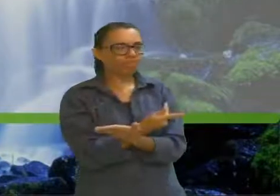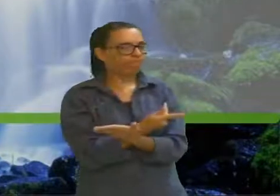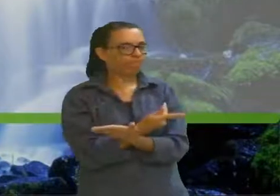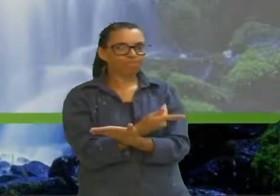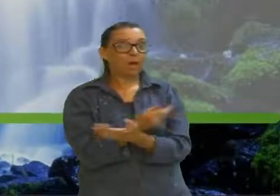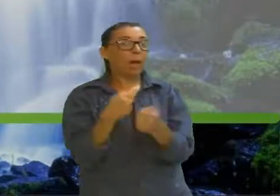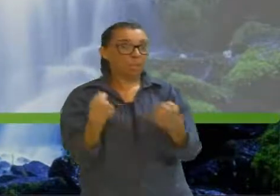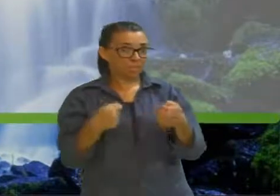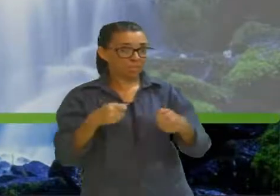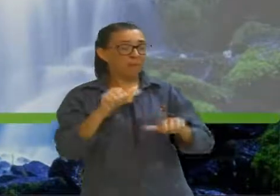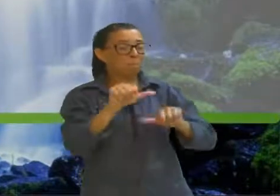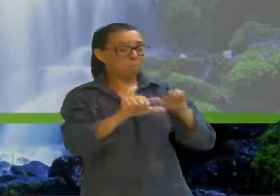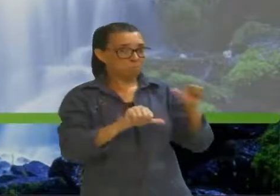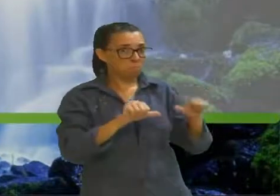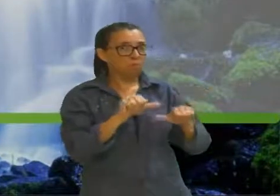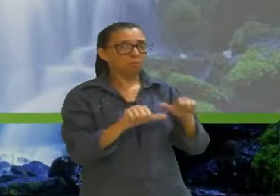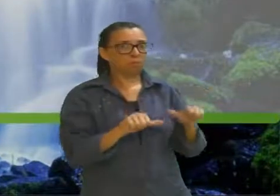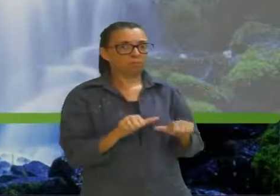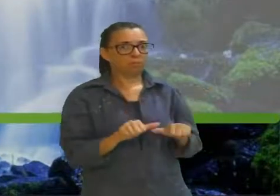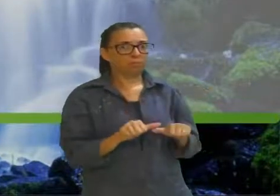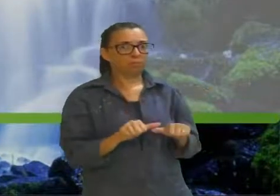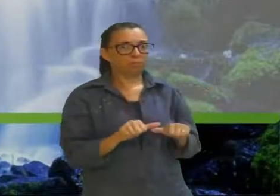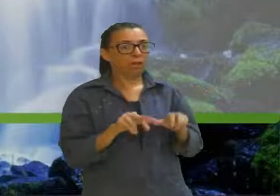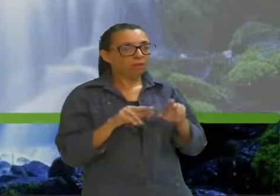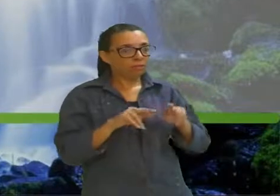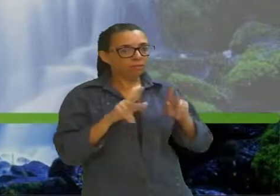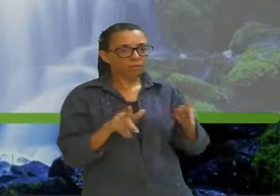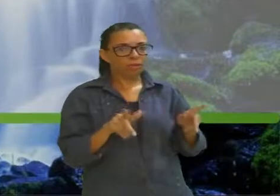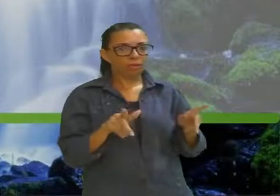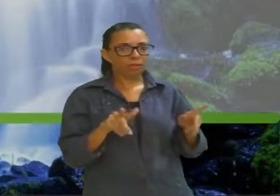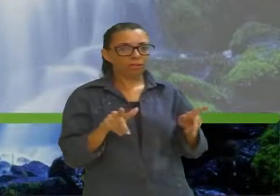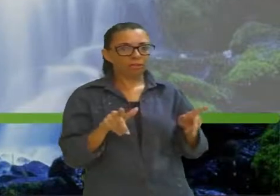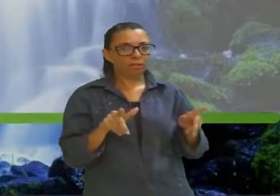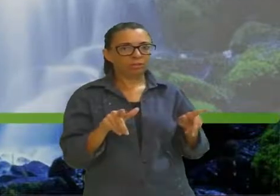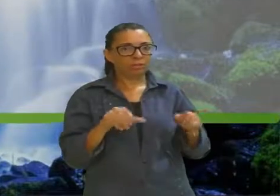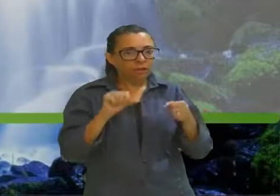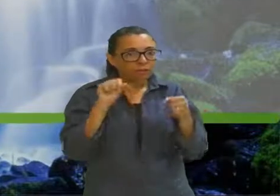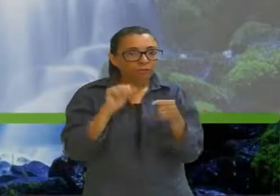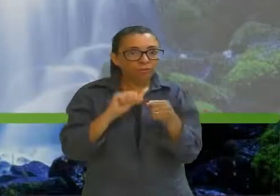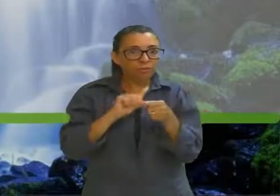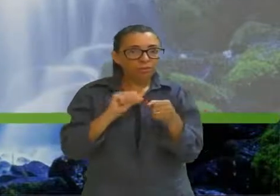através daquilo que Ele revelou nas